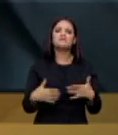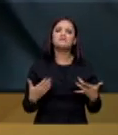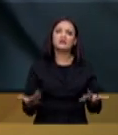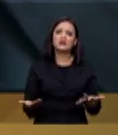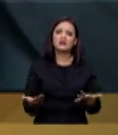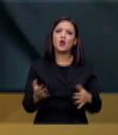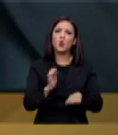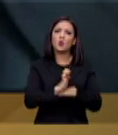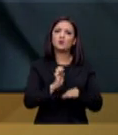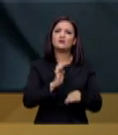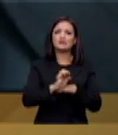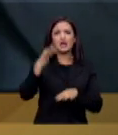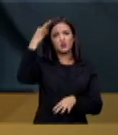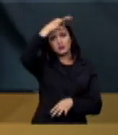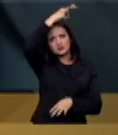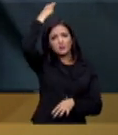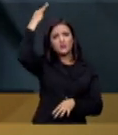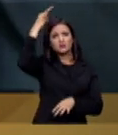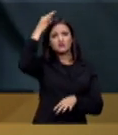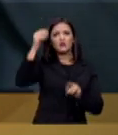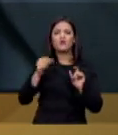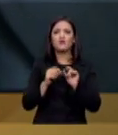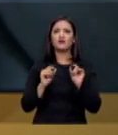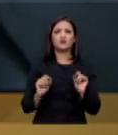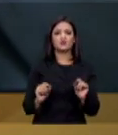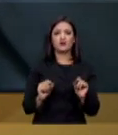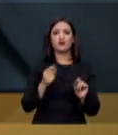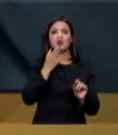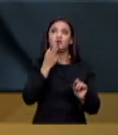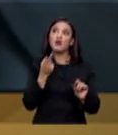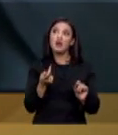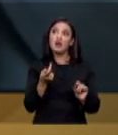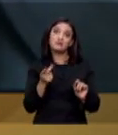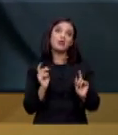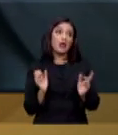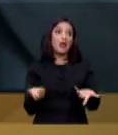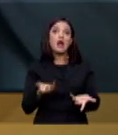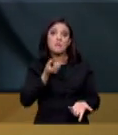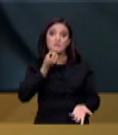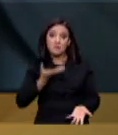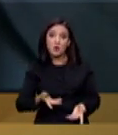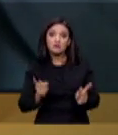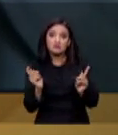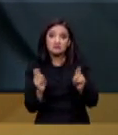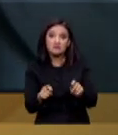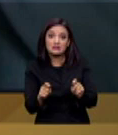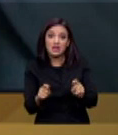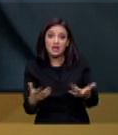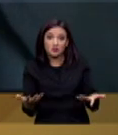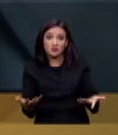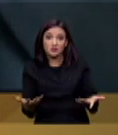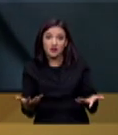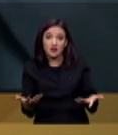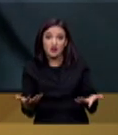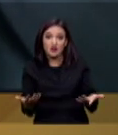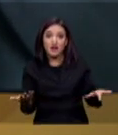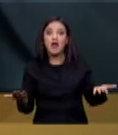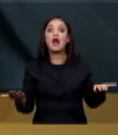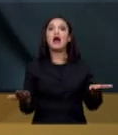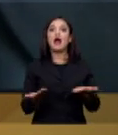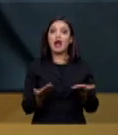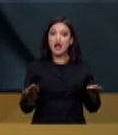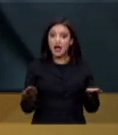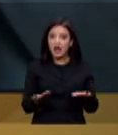pelo Estado do Espírito Santo nos move a dizer, ah, que ótimo, estamos voltando então agora, voltaríamos ao